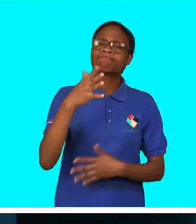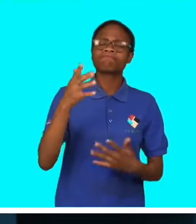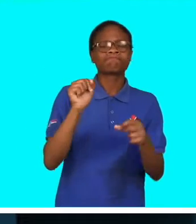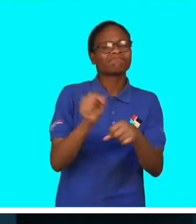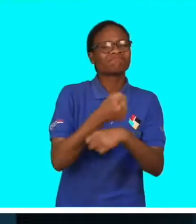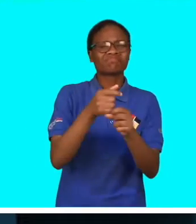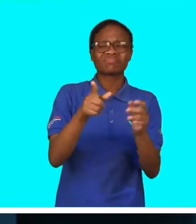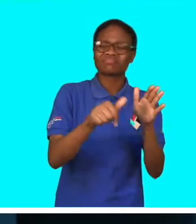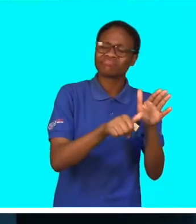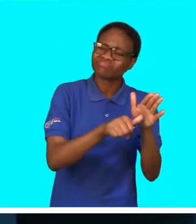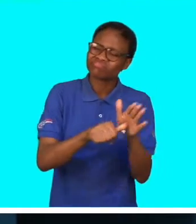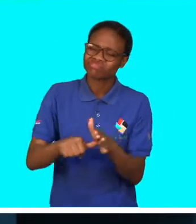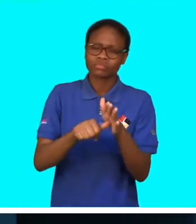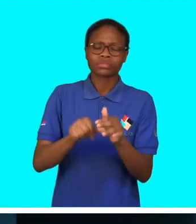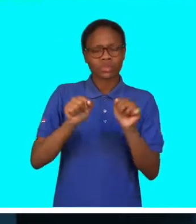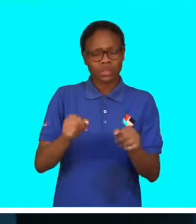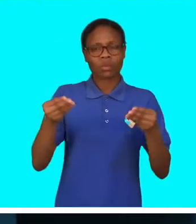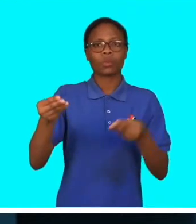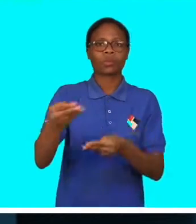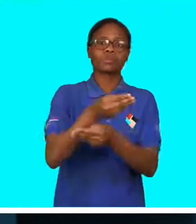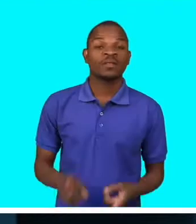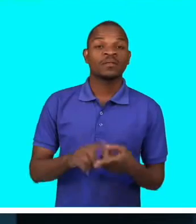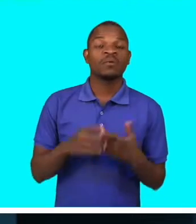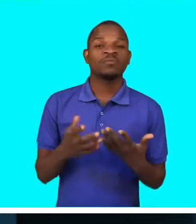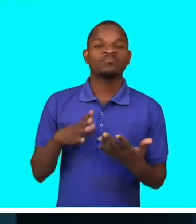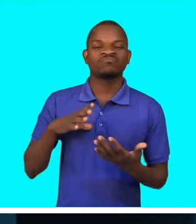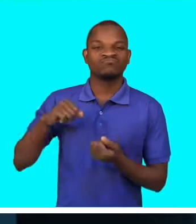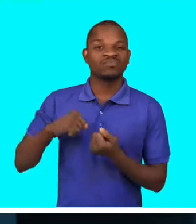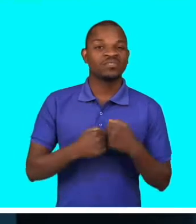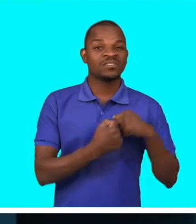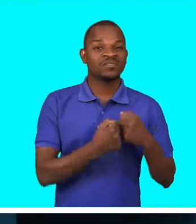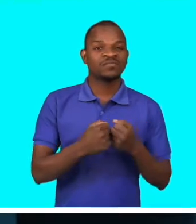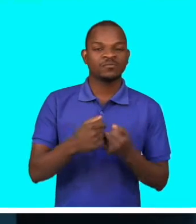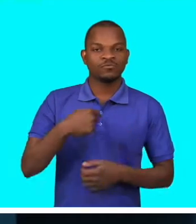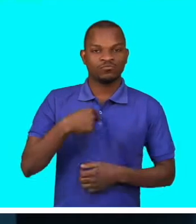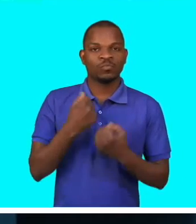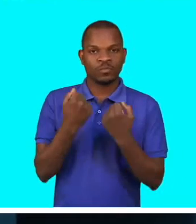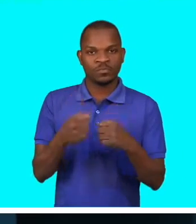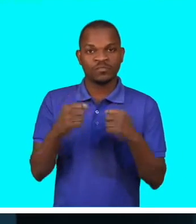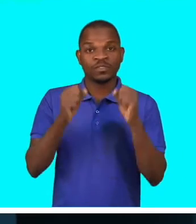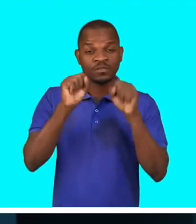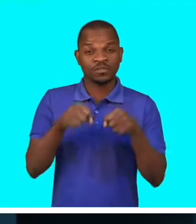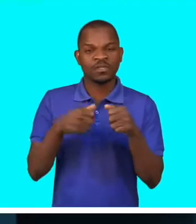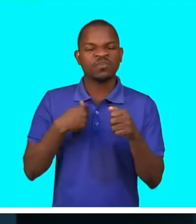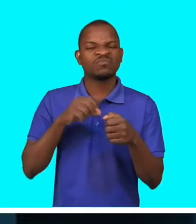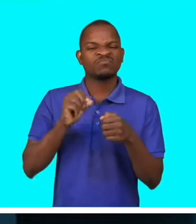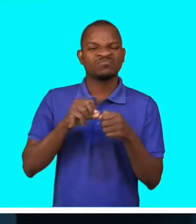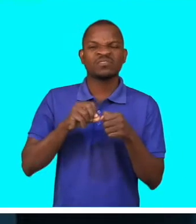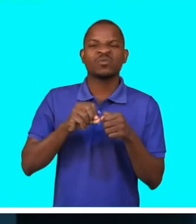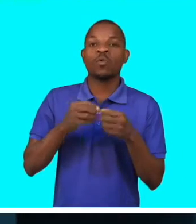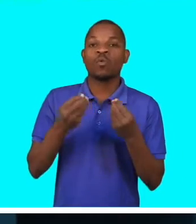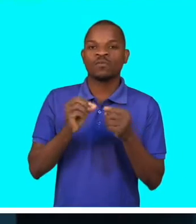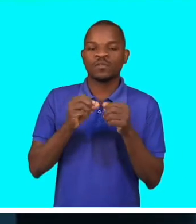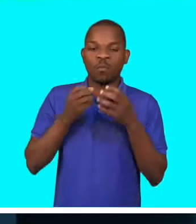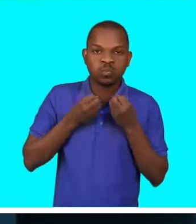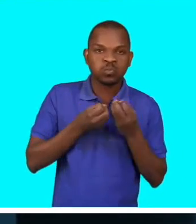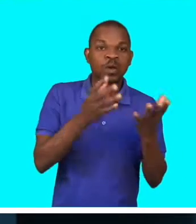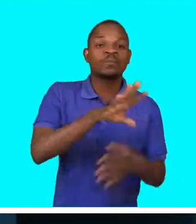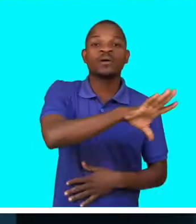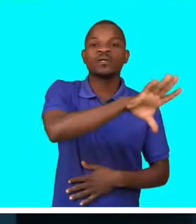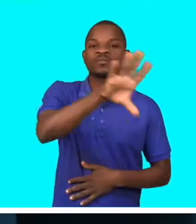discriminação na partilha de informação. Ficou um desafio para mim, como ativista, que eu tenho que fazer tudo para dar essa